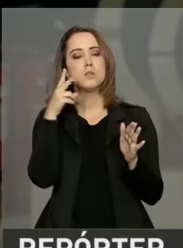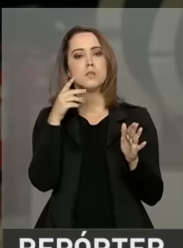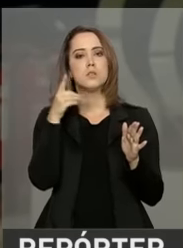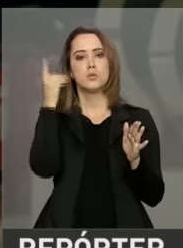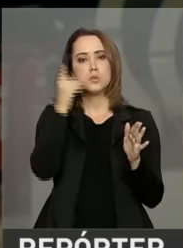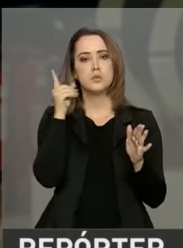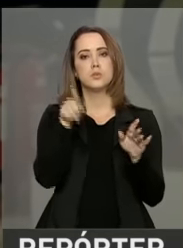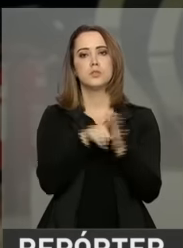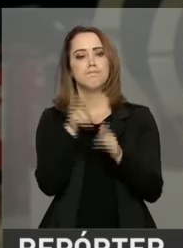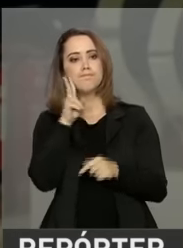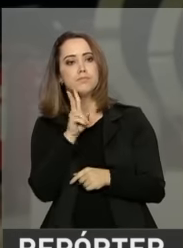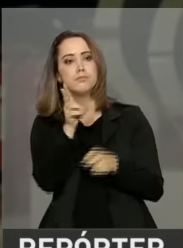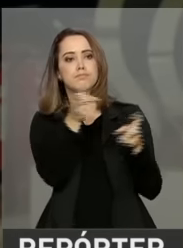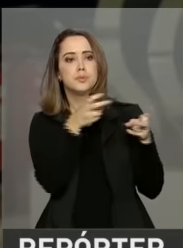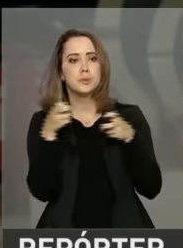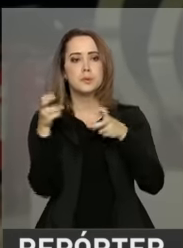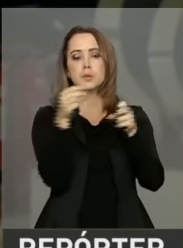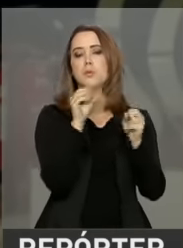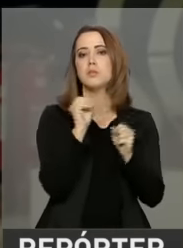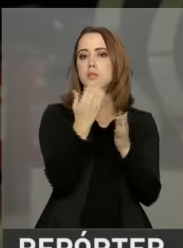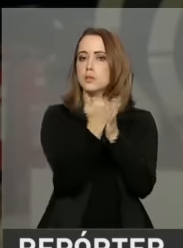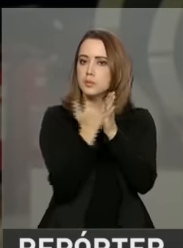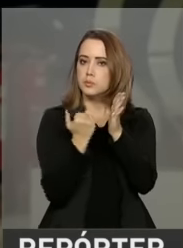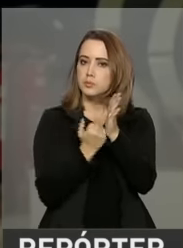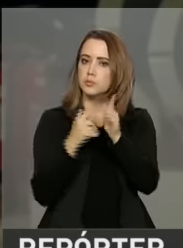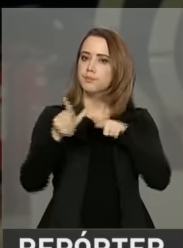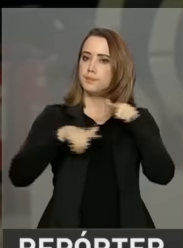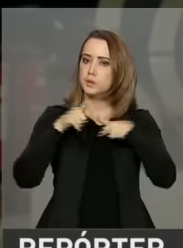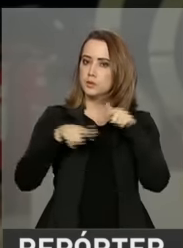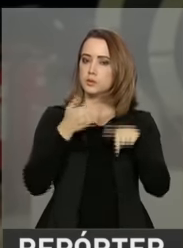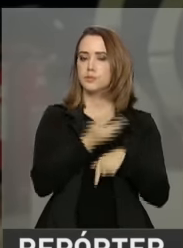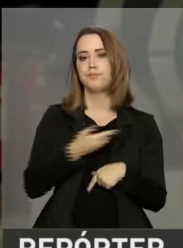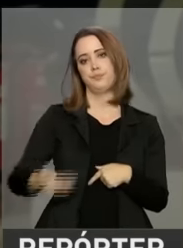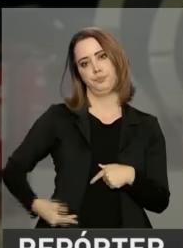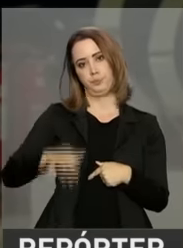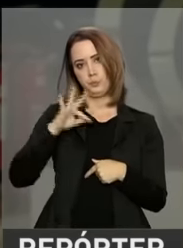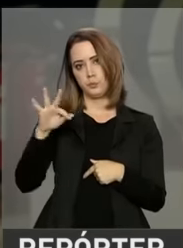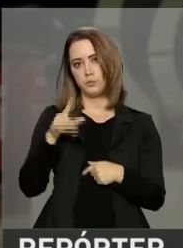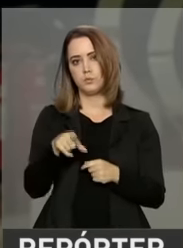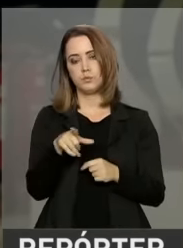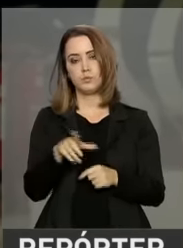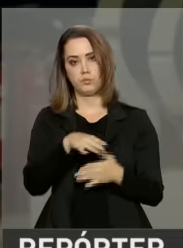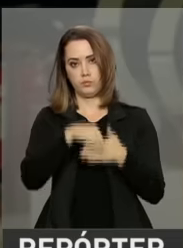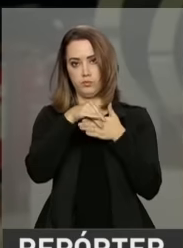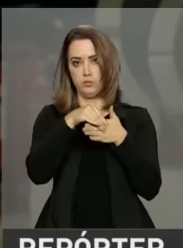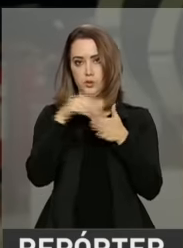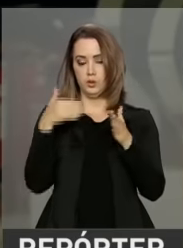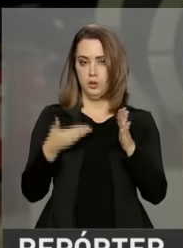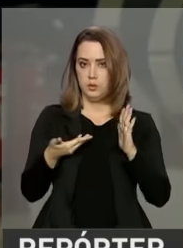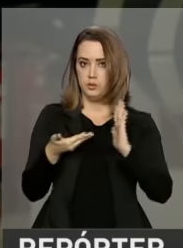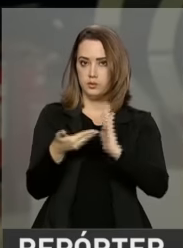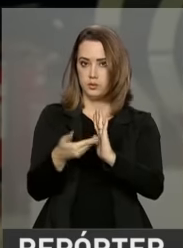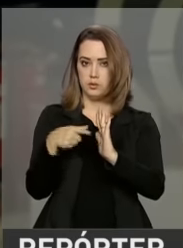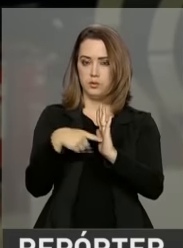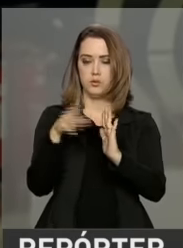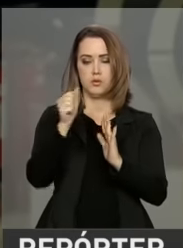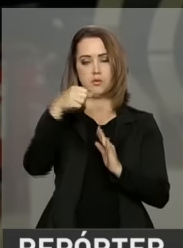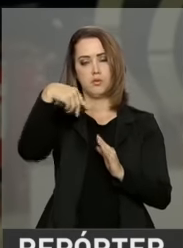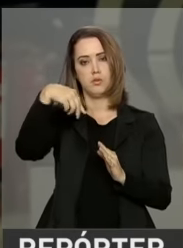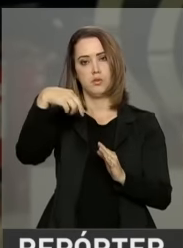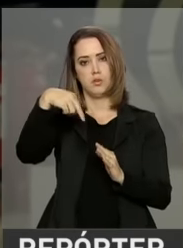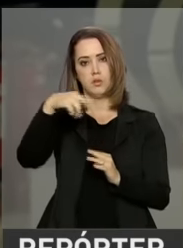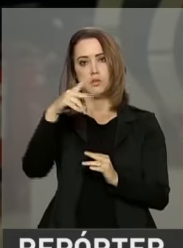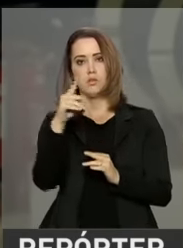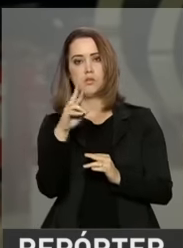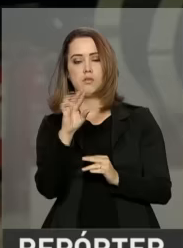contato com as ações que estão sendo colocadas em prática pelo Palácio do Planalto o líder do Governo na Câmara Deputado André Moura